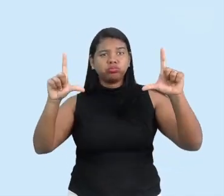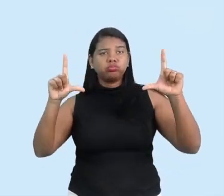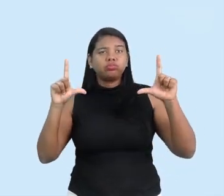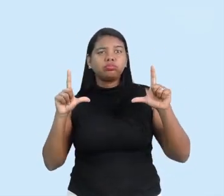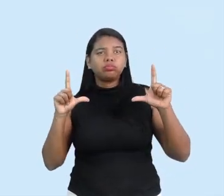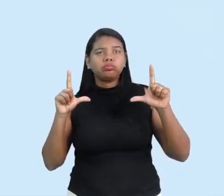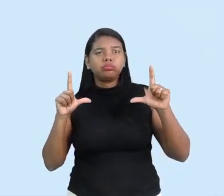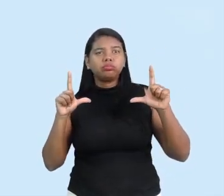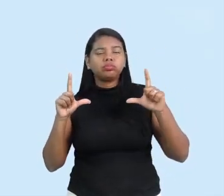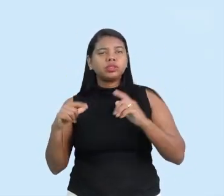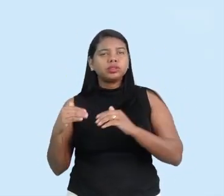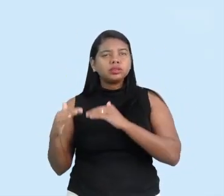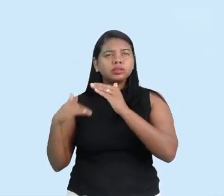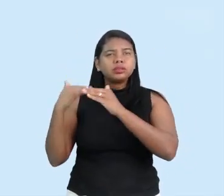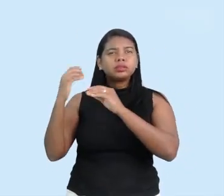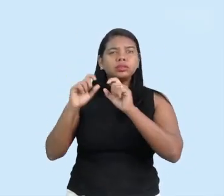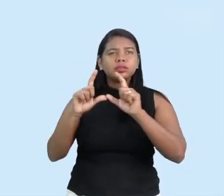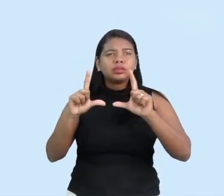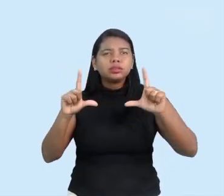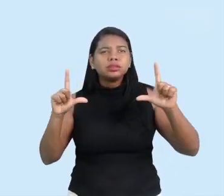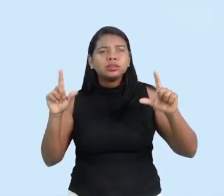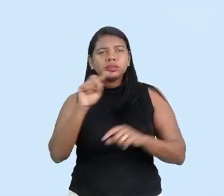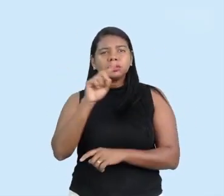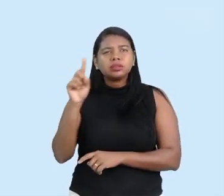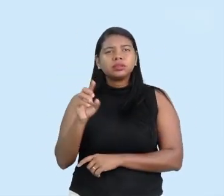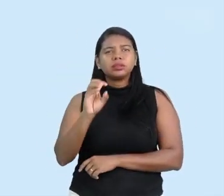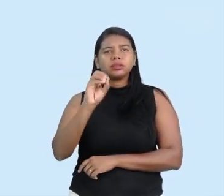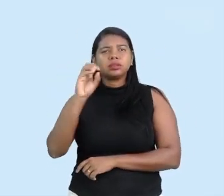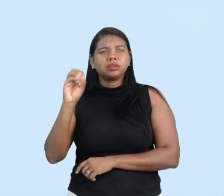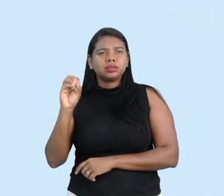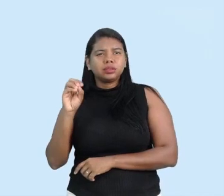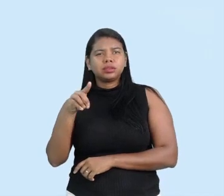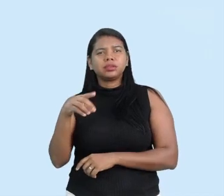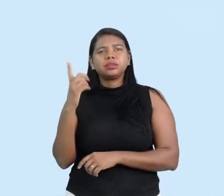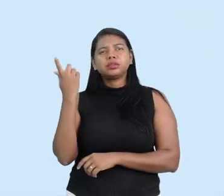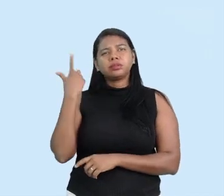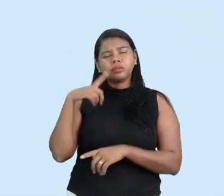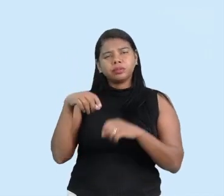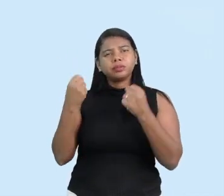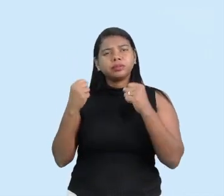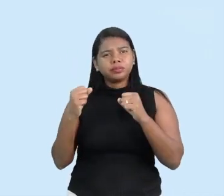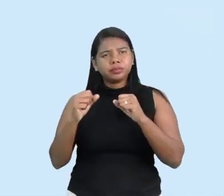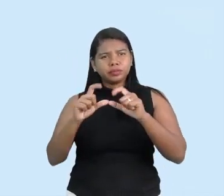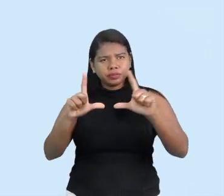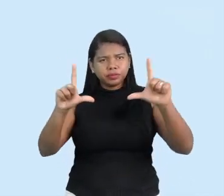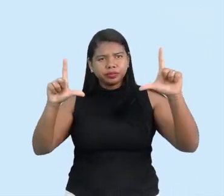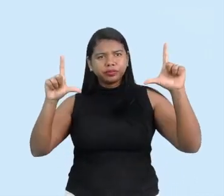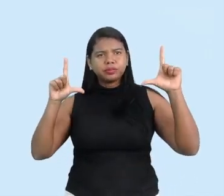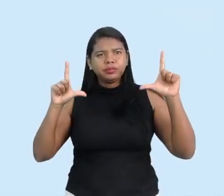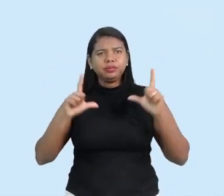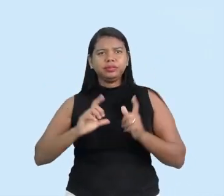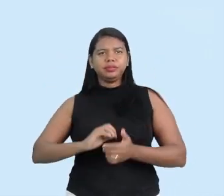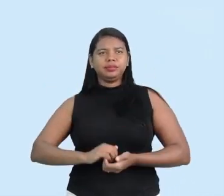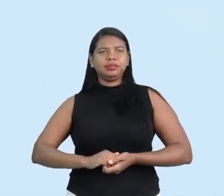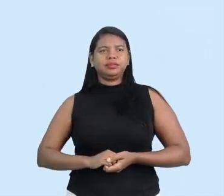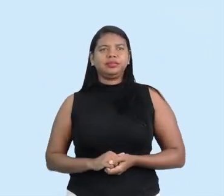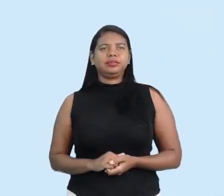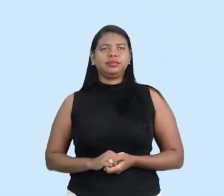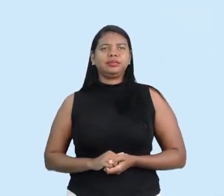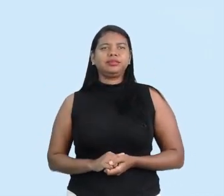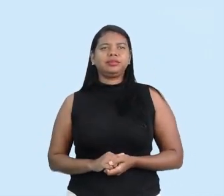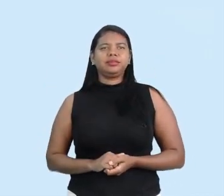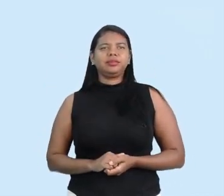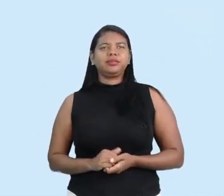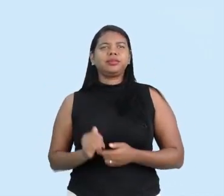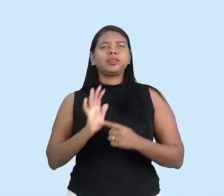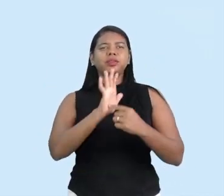dando zoom, e você consegue ali uma precisão muito grande. E dessa forma como a gente fez,